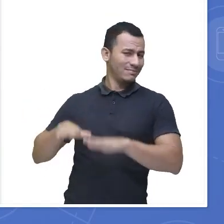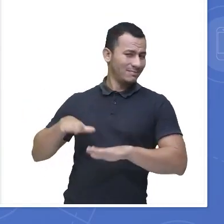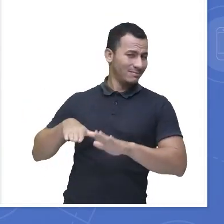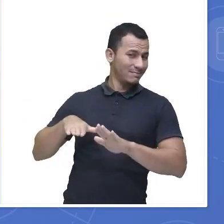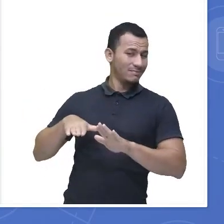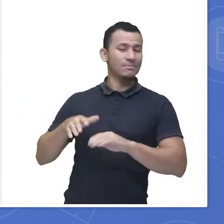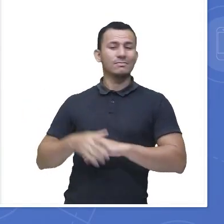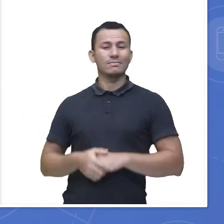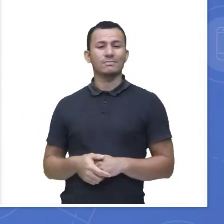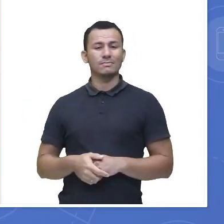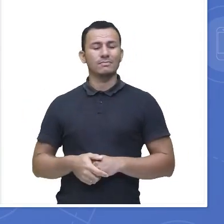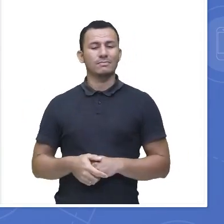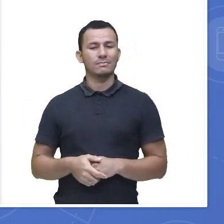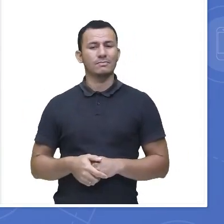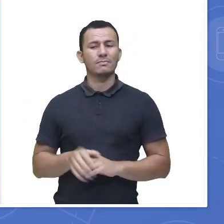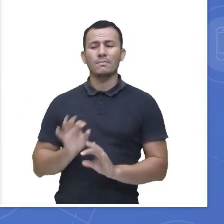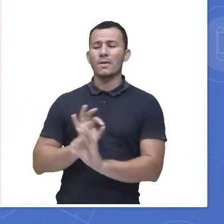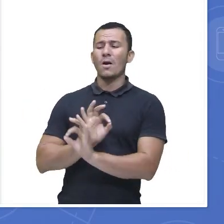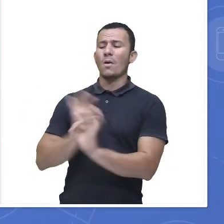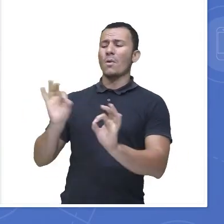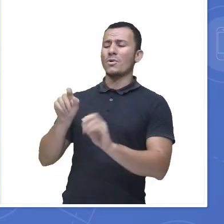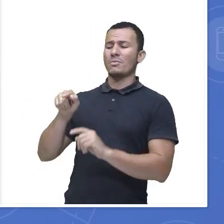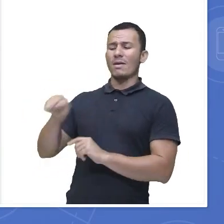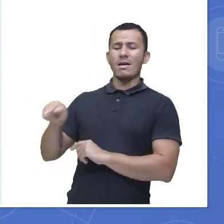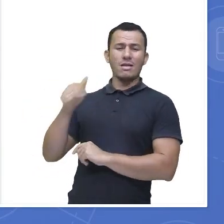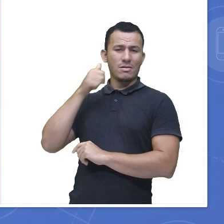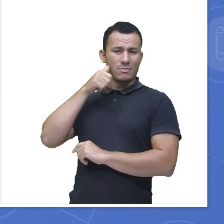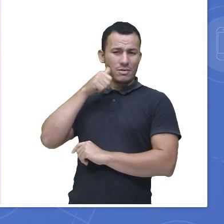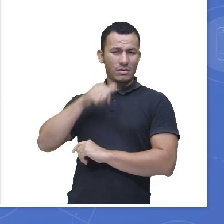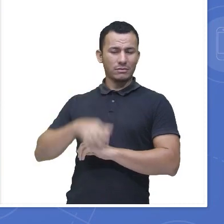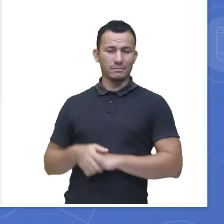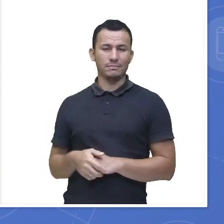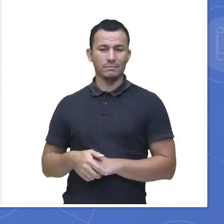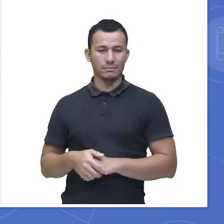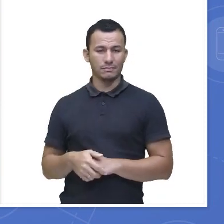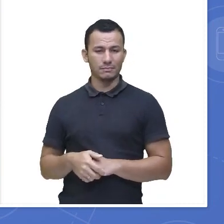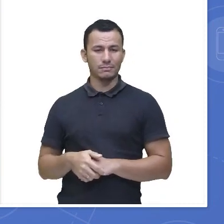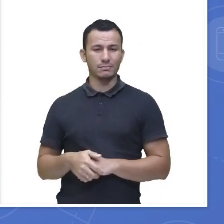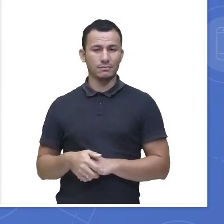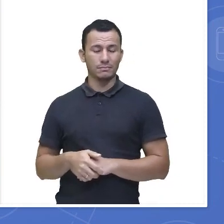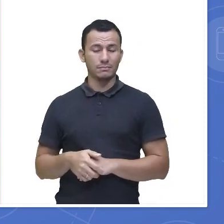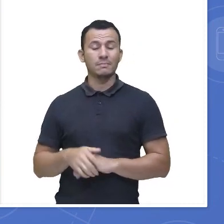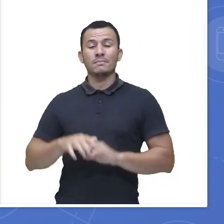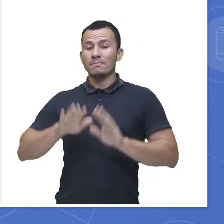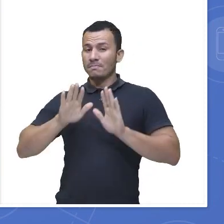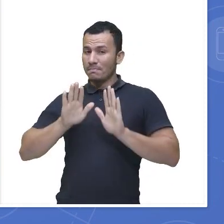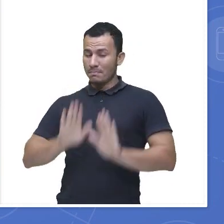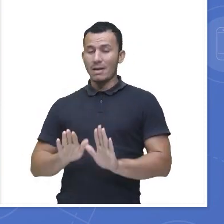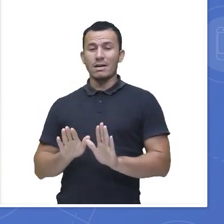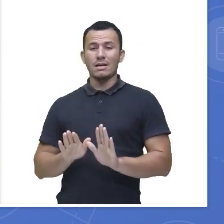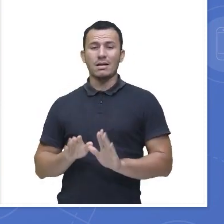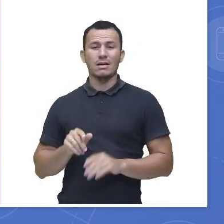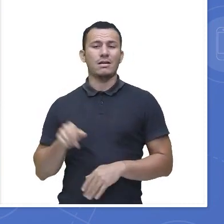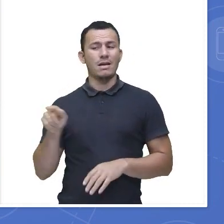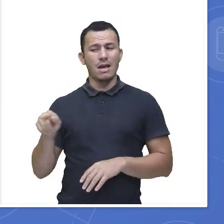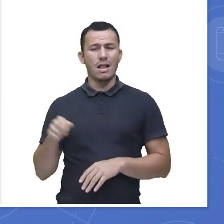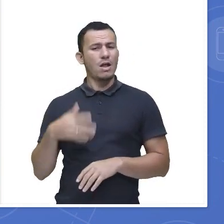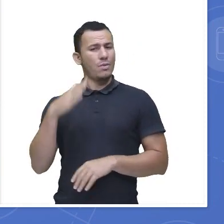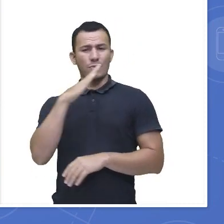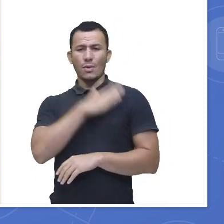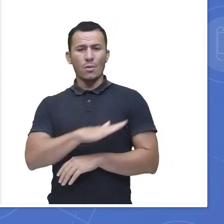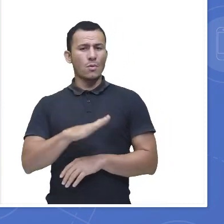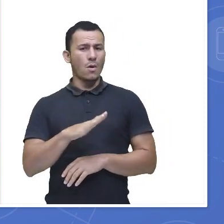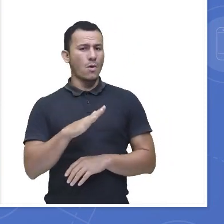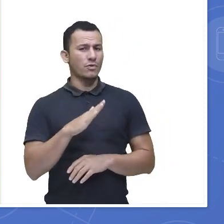Olha aqui, ótima a dona Inácia. Veja, ótima. mas não admitia choro de criança.